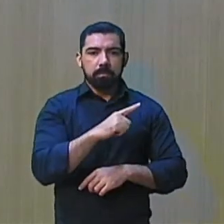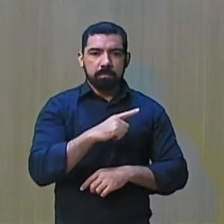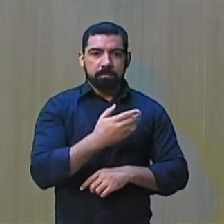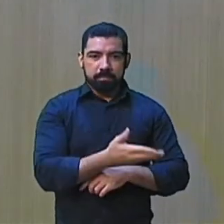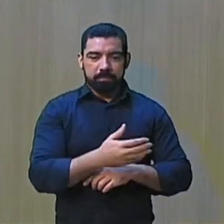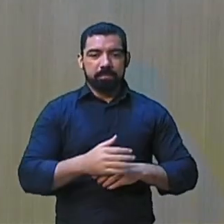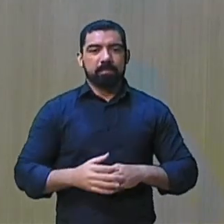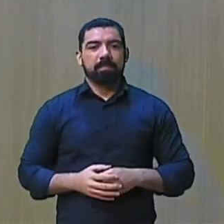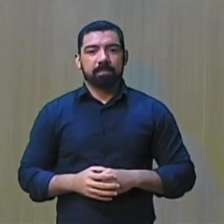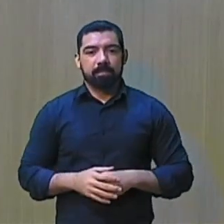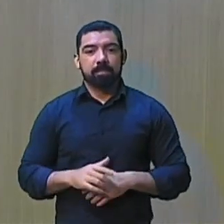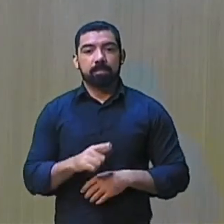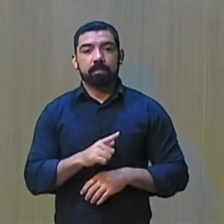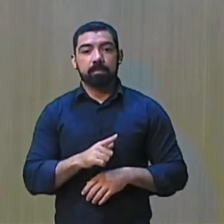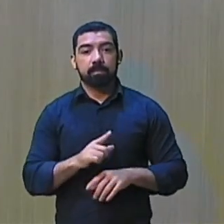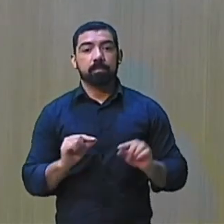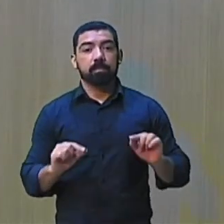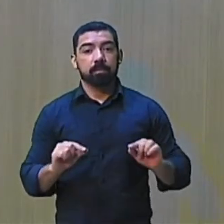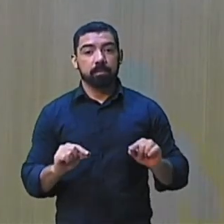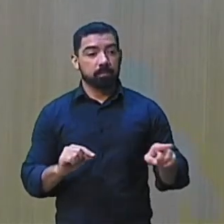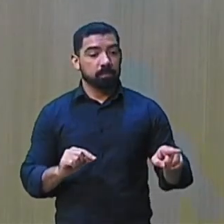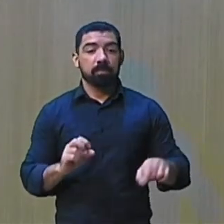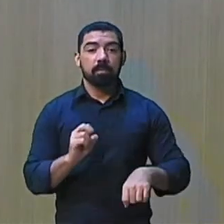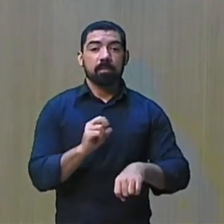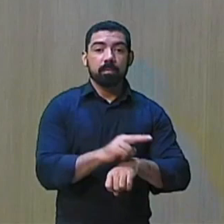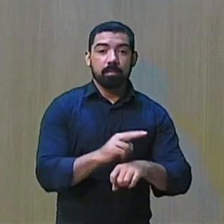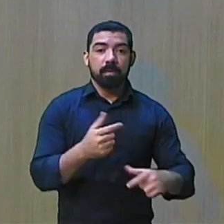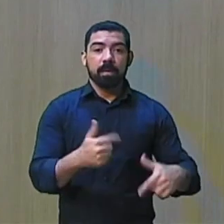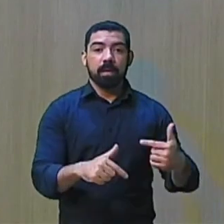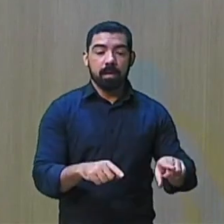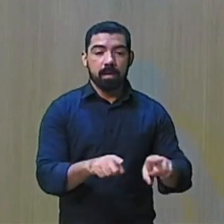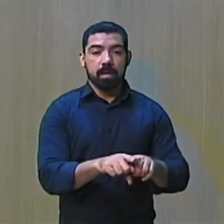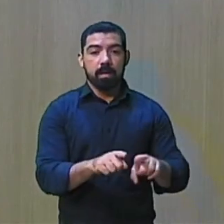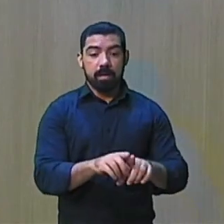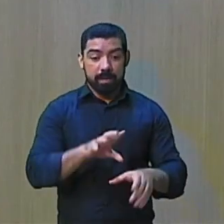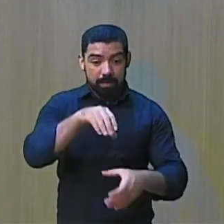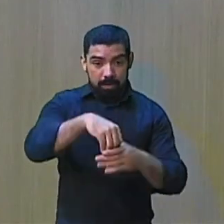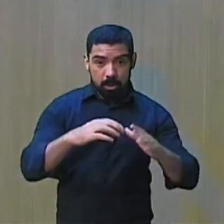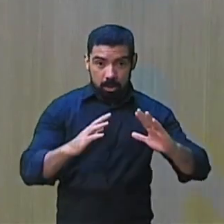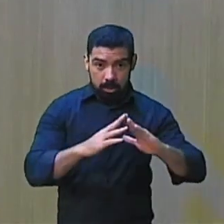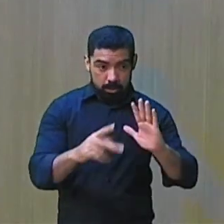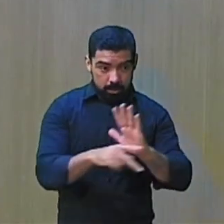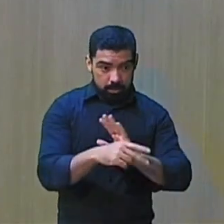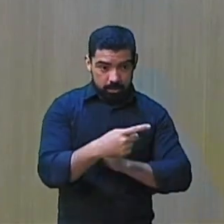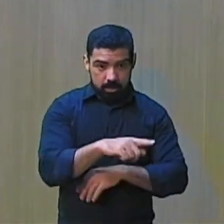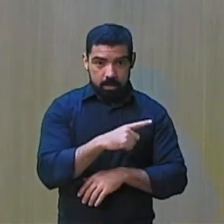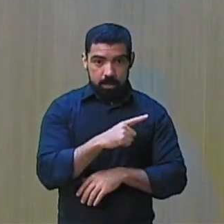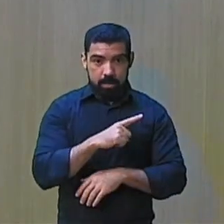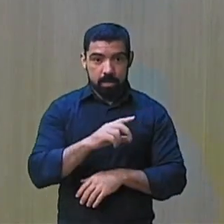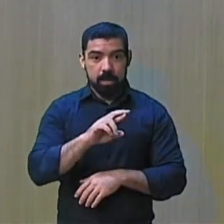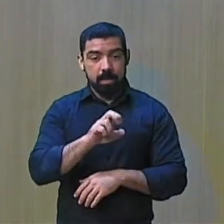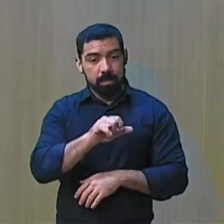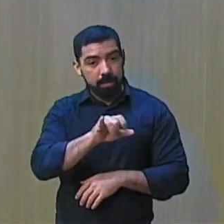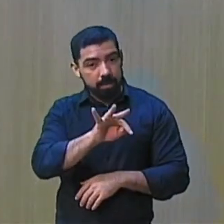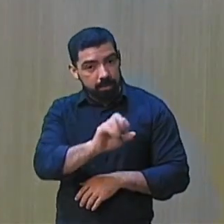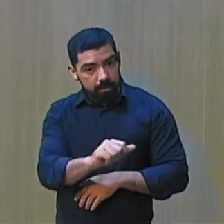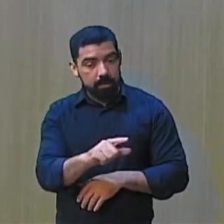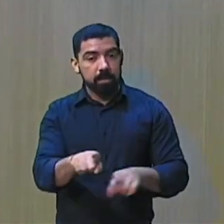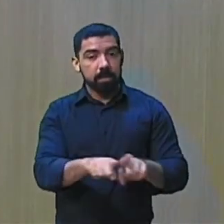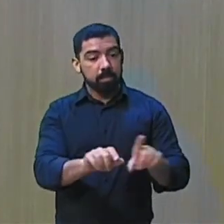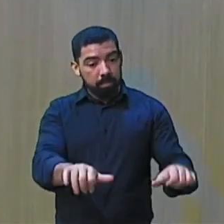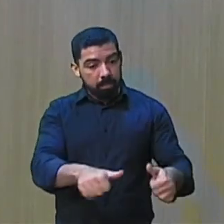ter condições de se empregar e levar para dentro da sua casa uma receita e assim melhorar a vida das